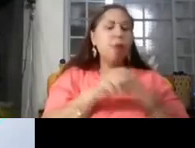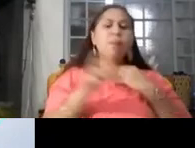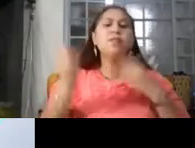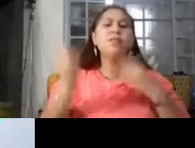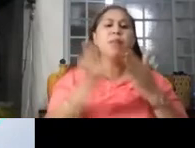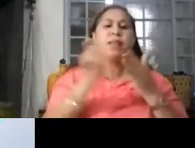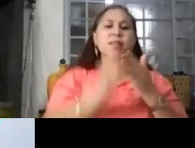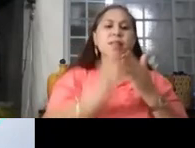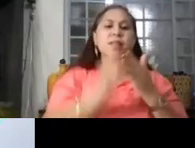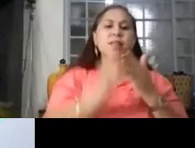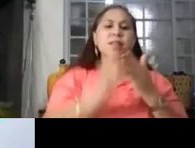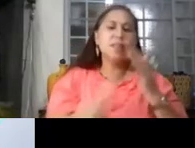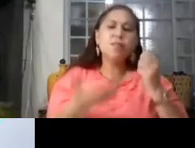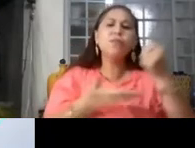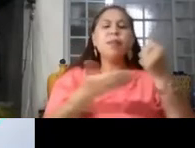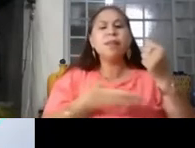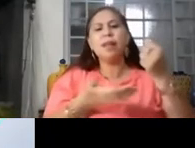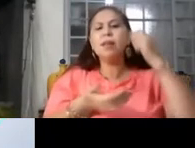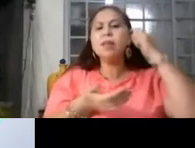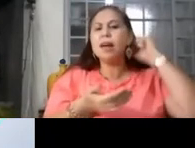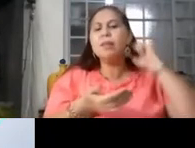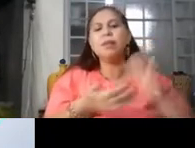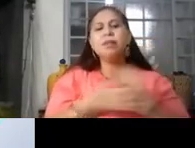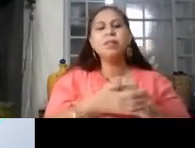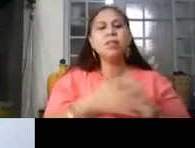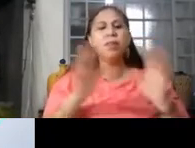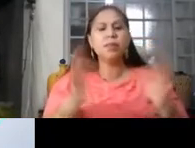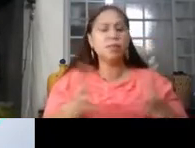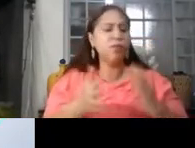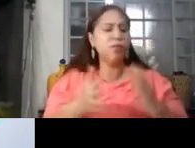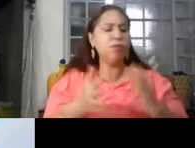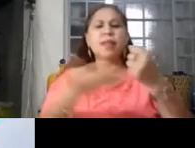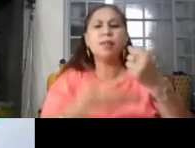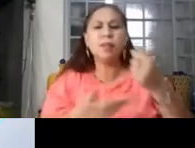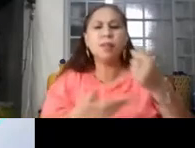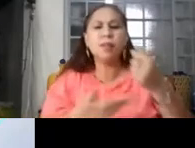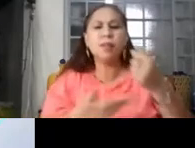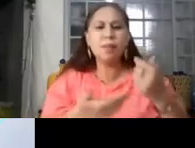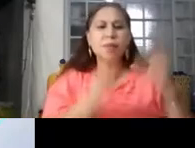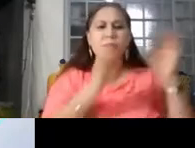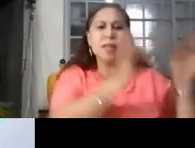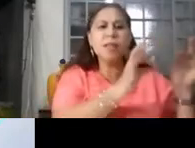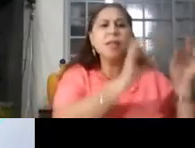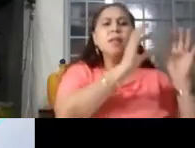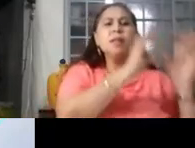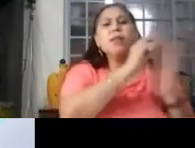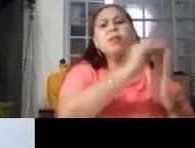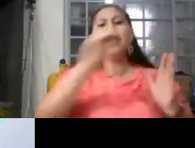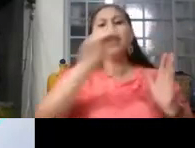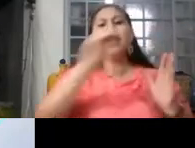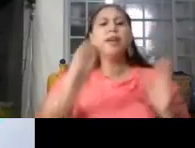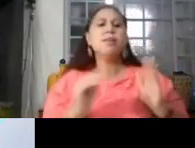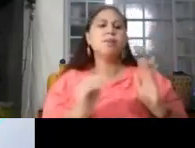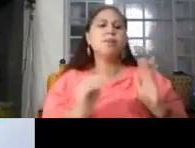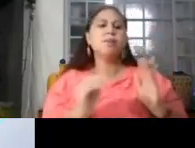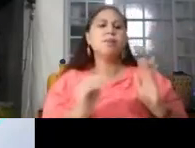mas vocês precisam fundamentar teoricamente. O que se chama isso? Fundamentar teoricamente, eu dizer de onde eu tirei